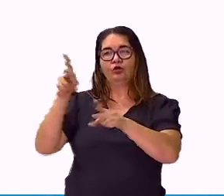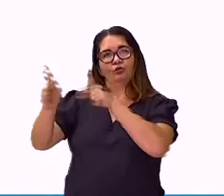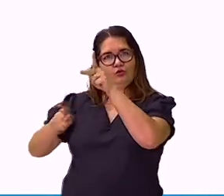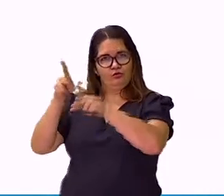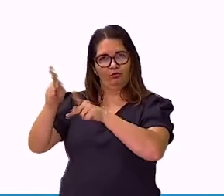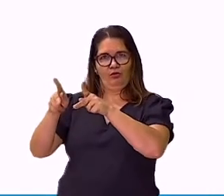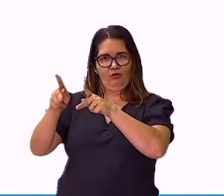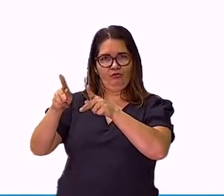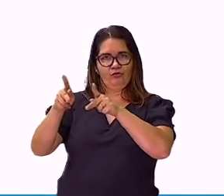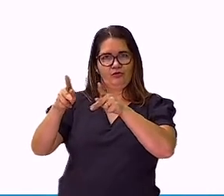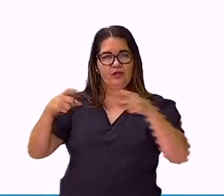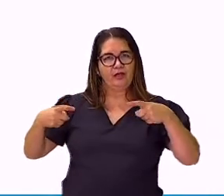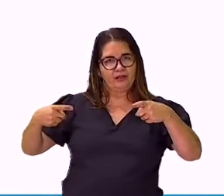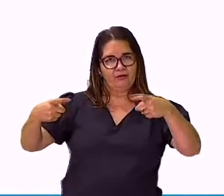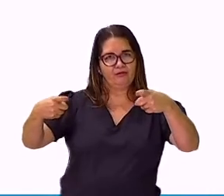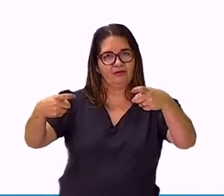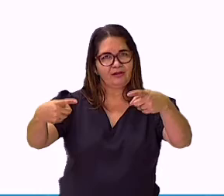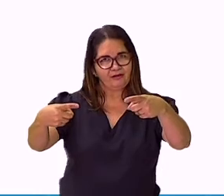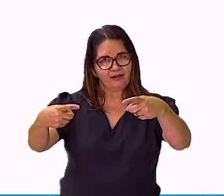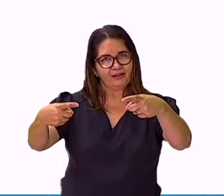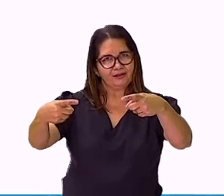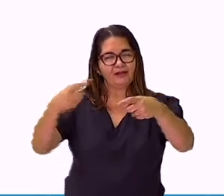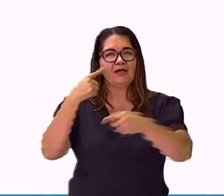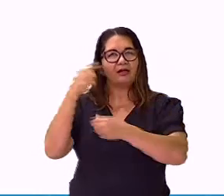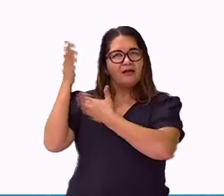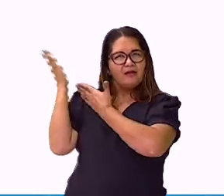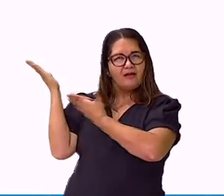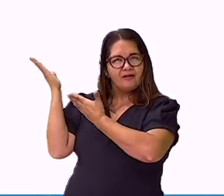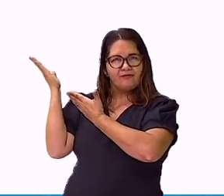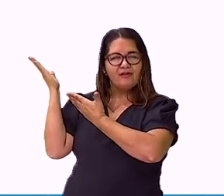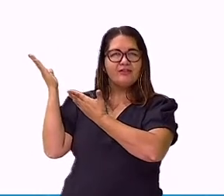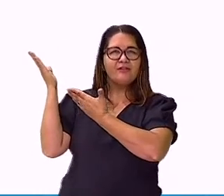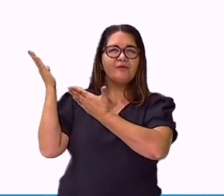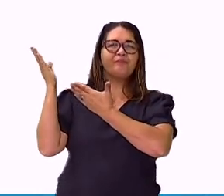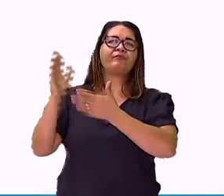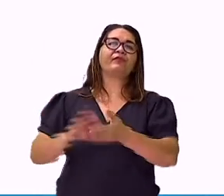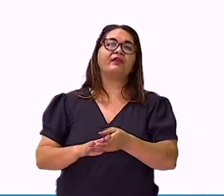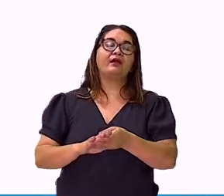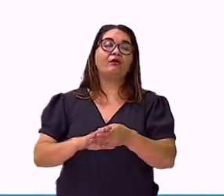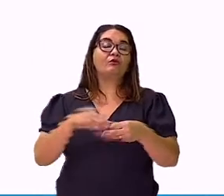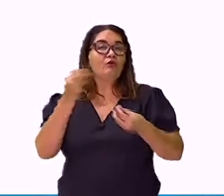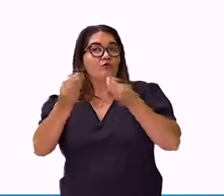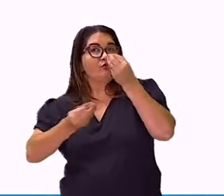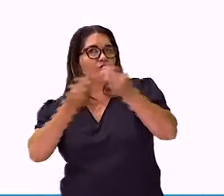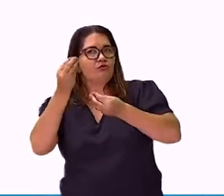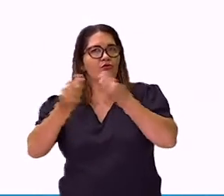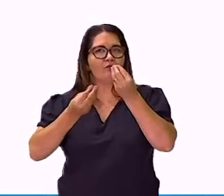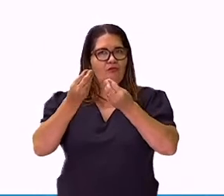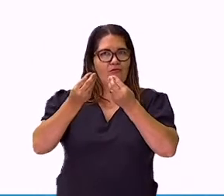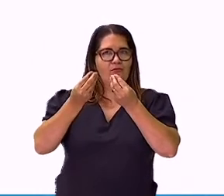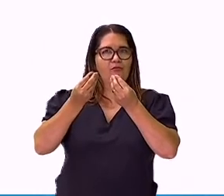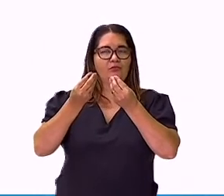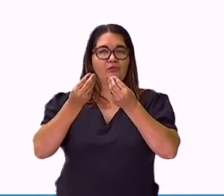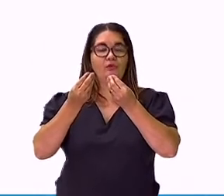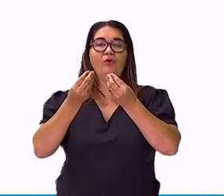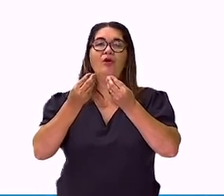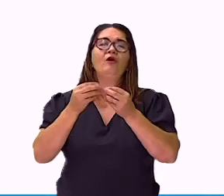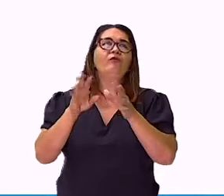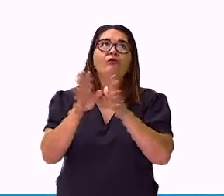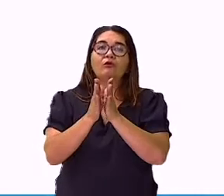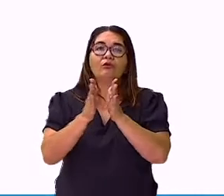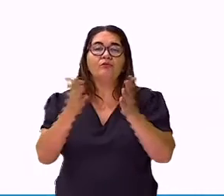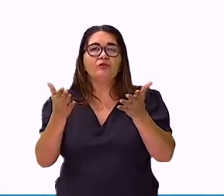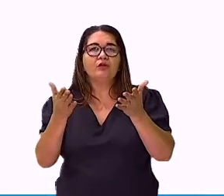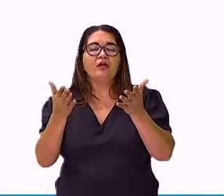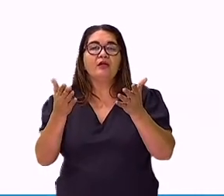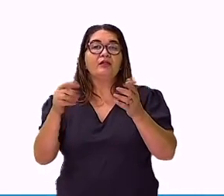gregos para a tomada da Grécia. E, por fim,